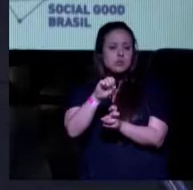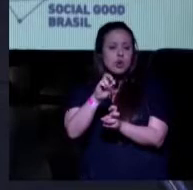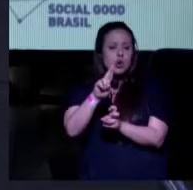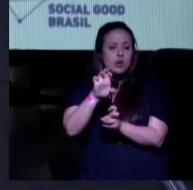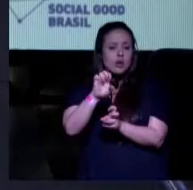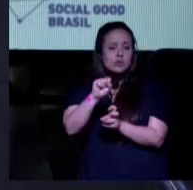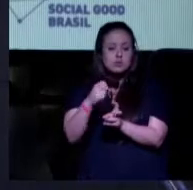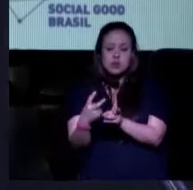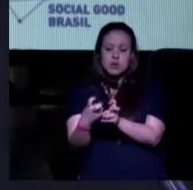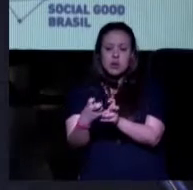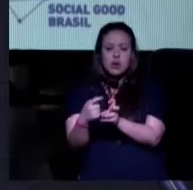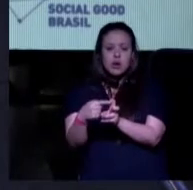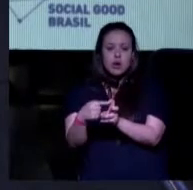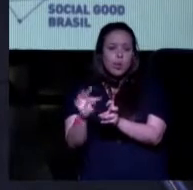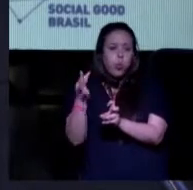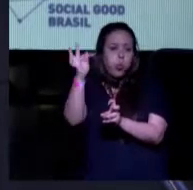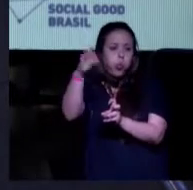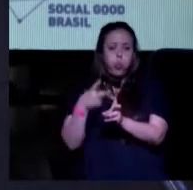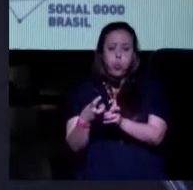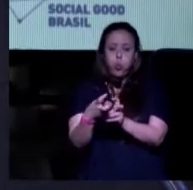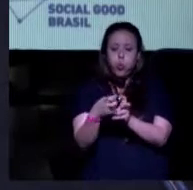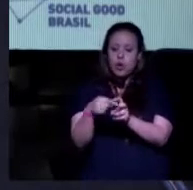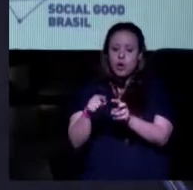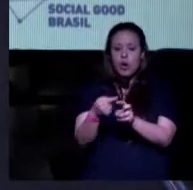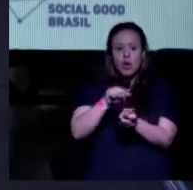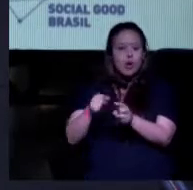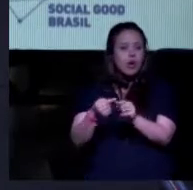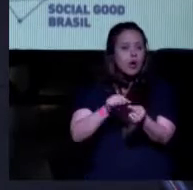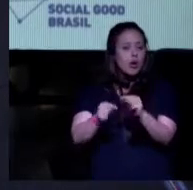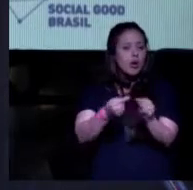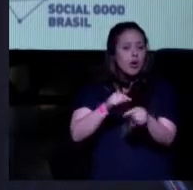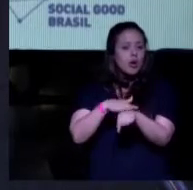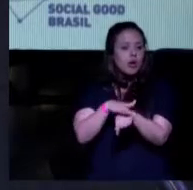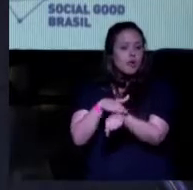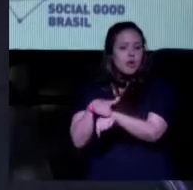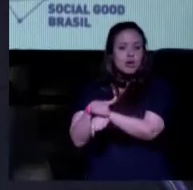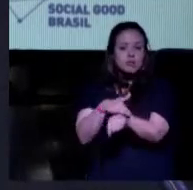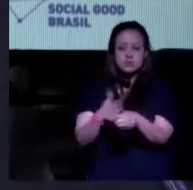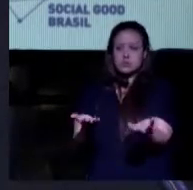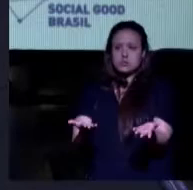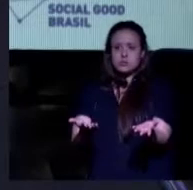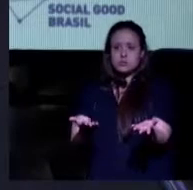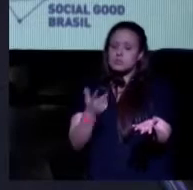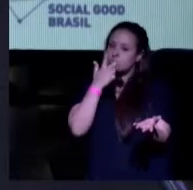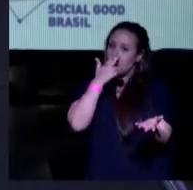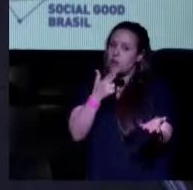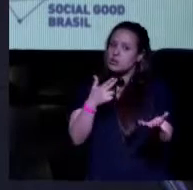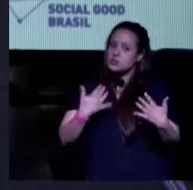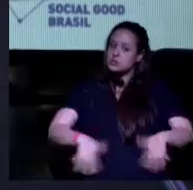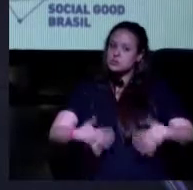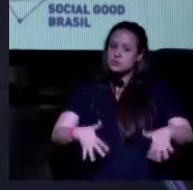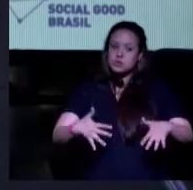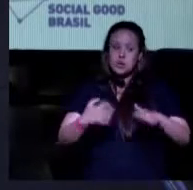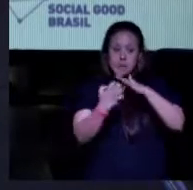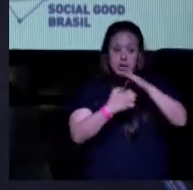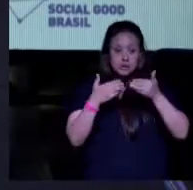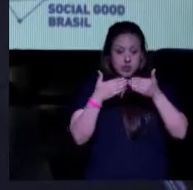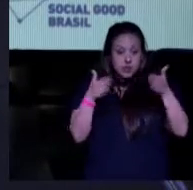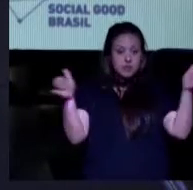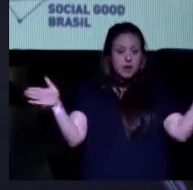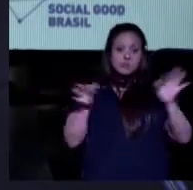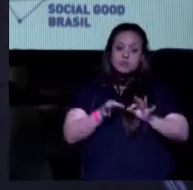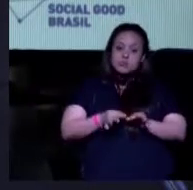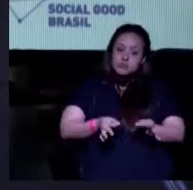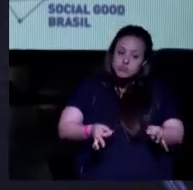entendo que as empresas que vão tomar resilientes são as empresas que fazem mais sentido para os valores humano e quanto tempo eu ando não falou do